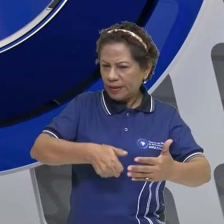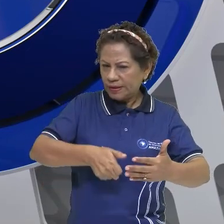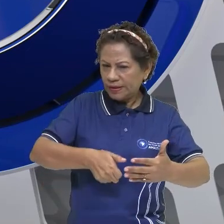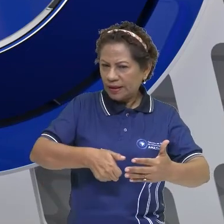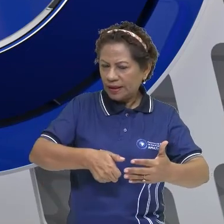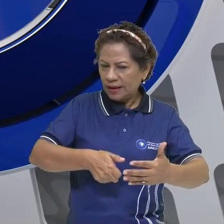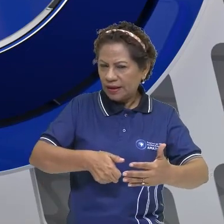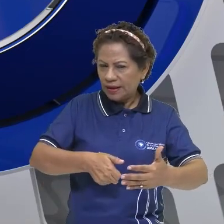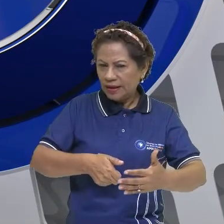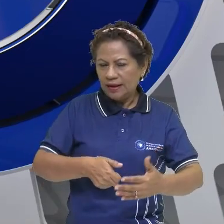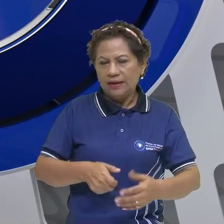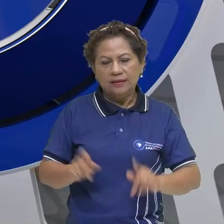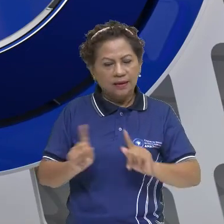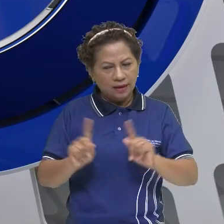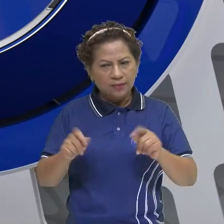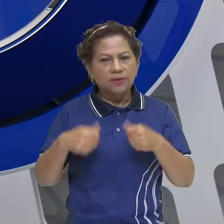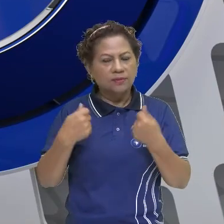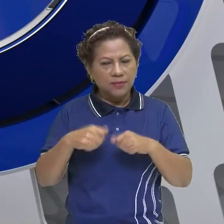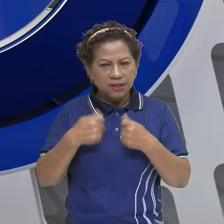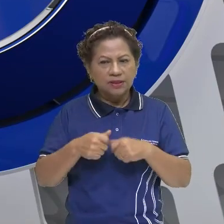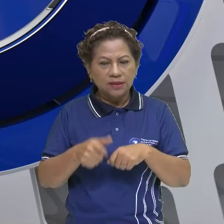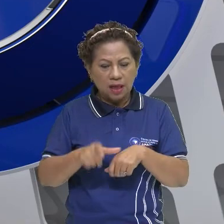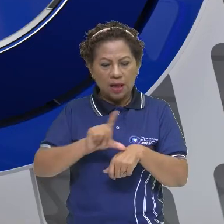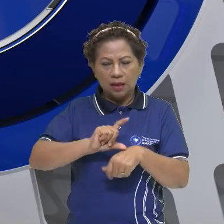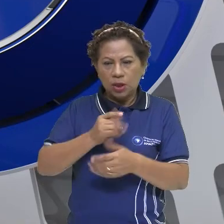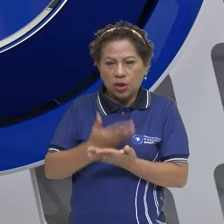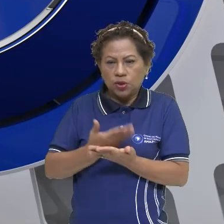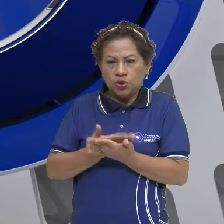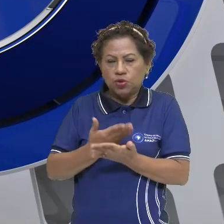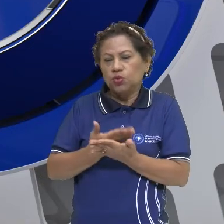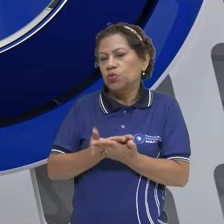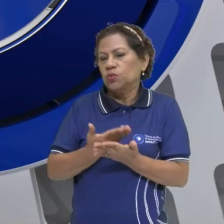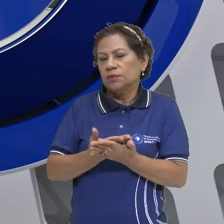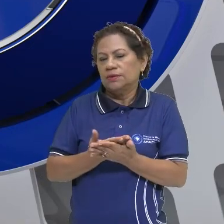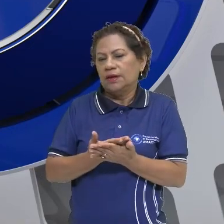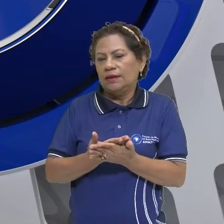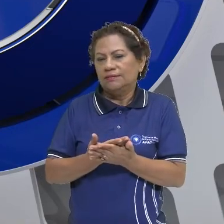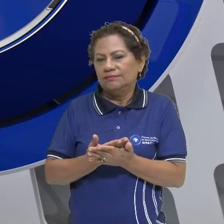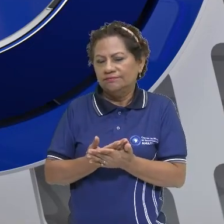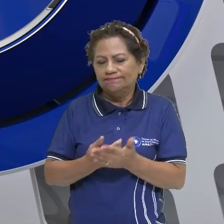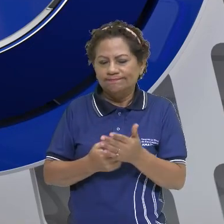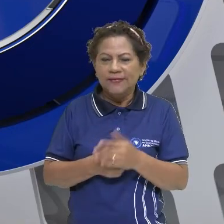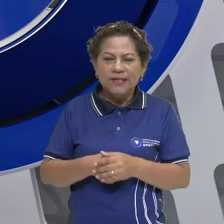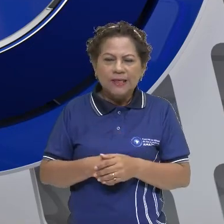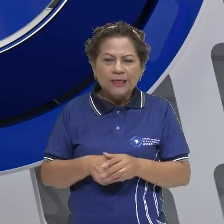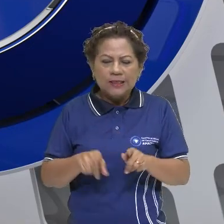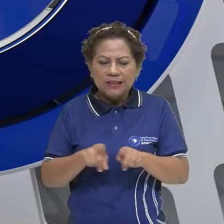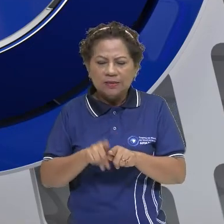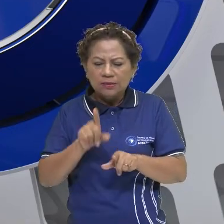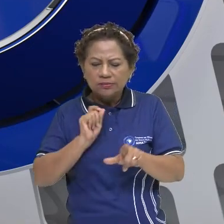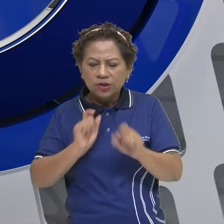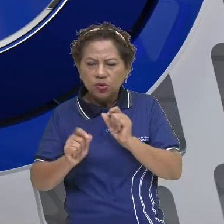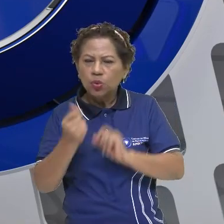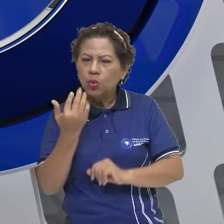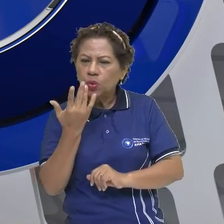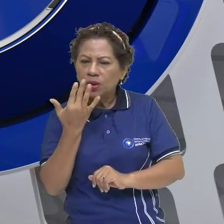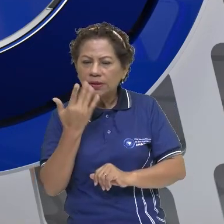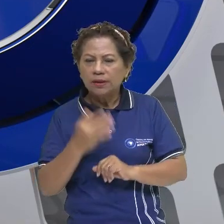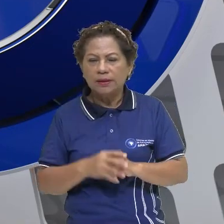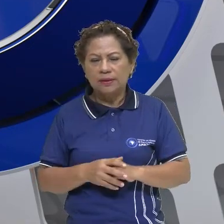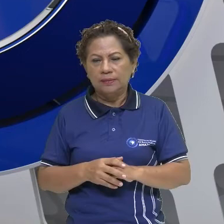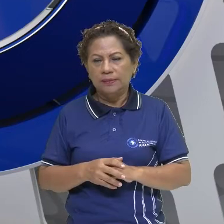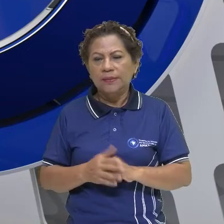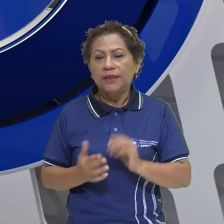eles estudam muito, para eles saberem como eles vão fazer a obra da melhor forma, para ela ficar exatamente da forma como eles